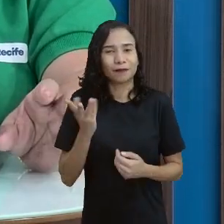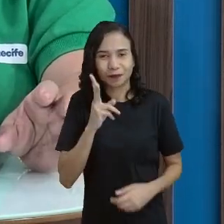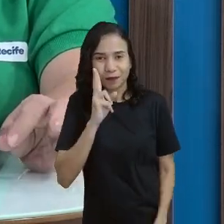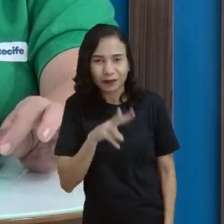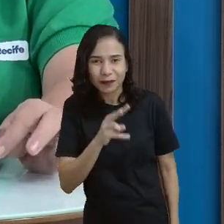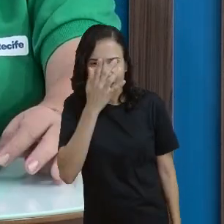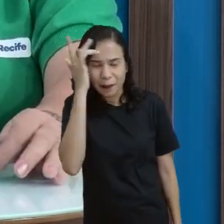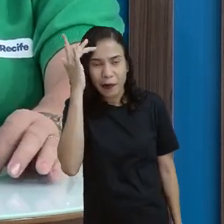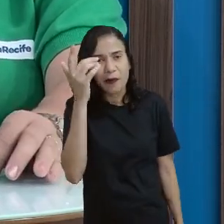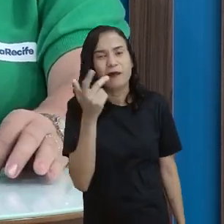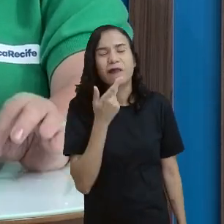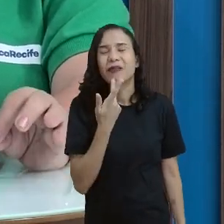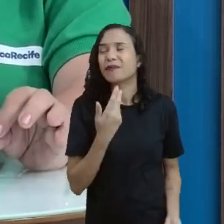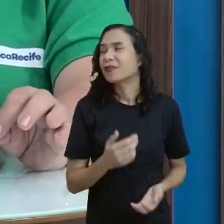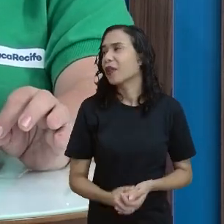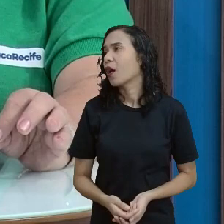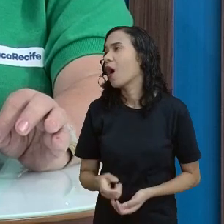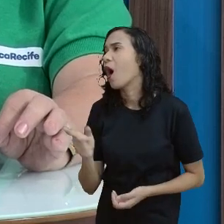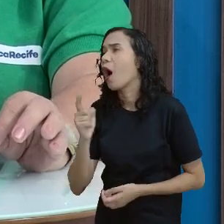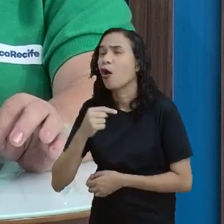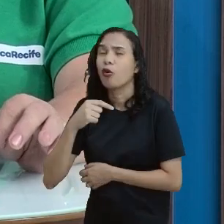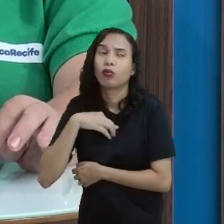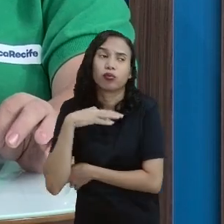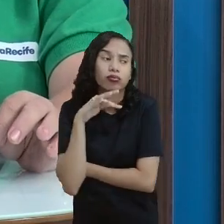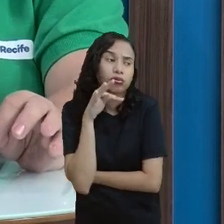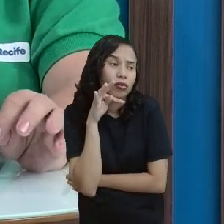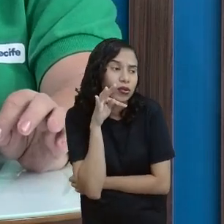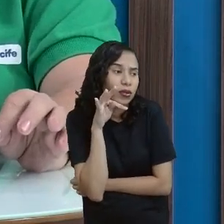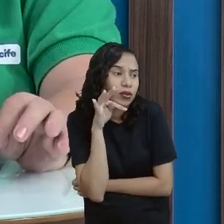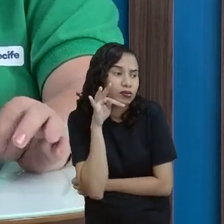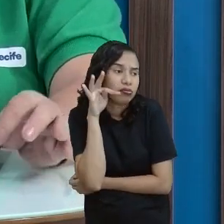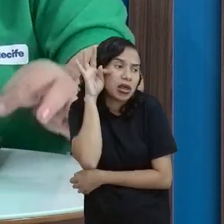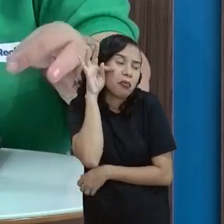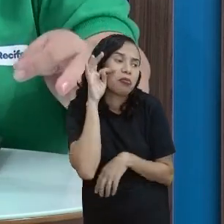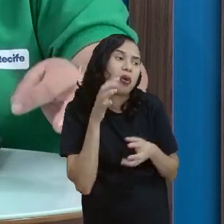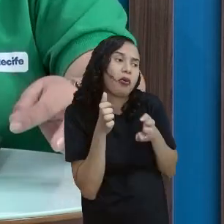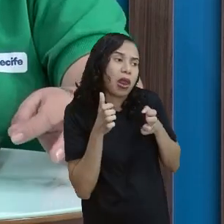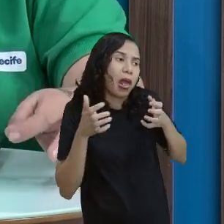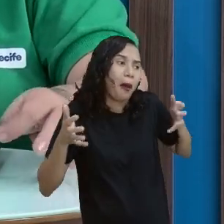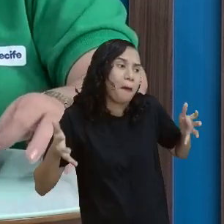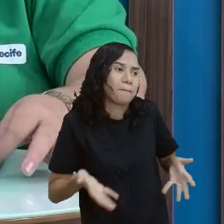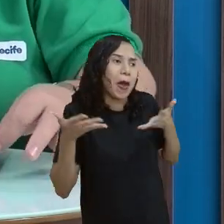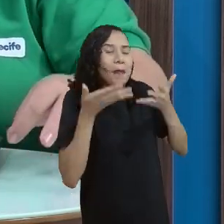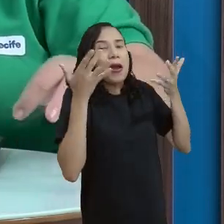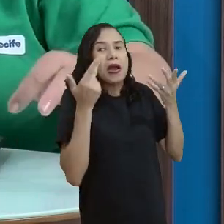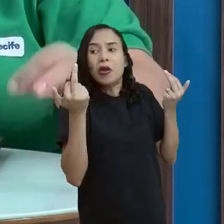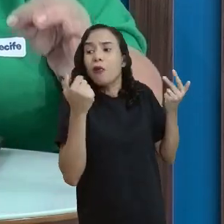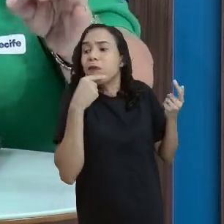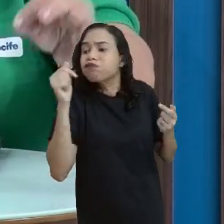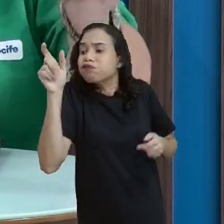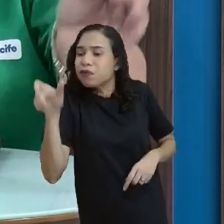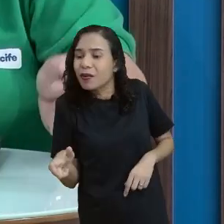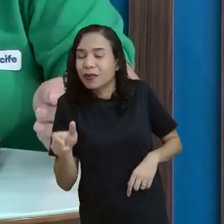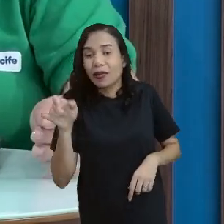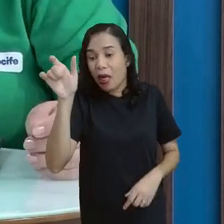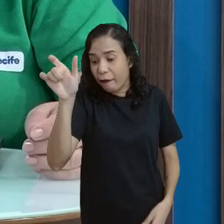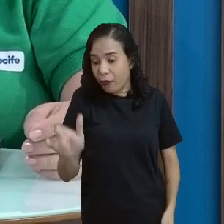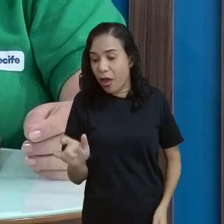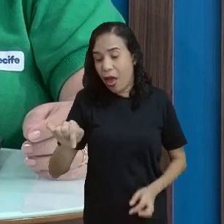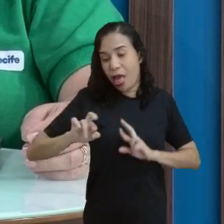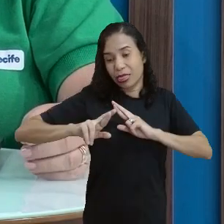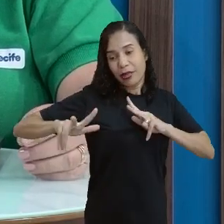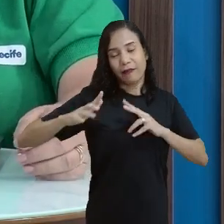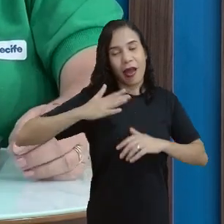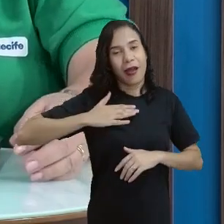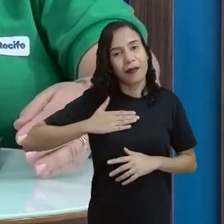muita gente dizendo assim, eu sou muito tímido, gostaria de ser extrovertido como fulano. Quer dizer, fulano é completamente diferente